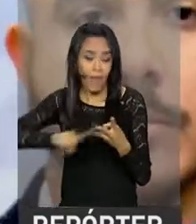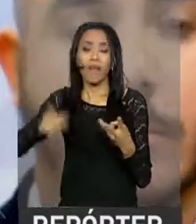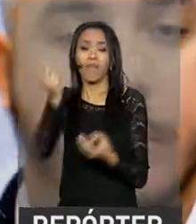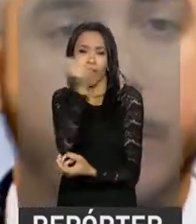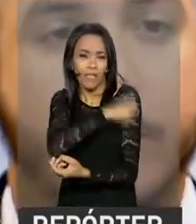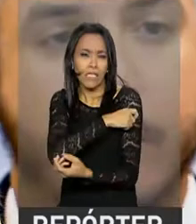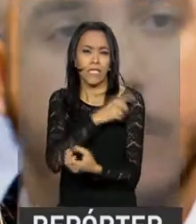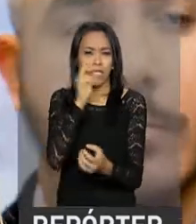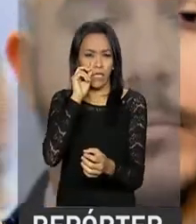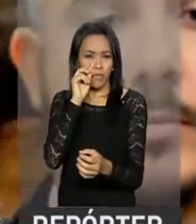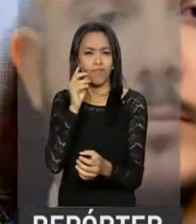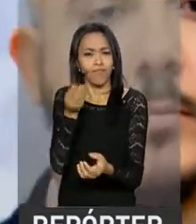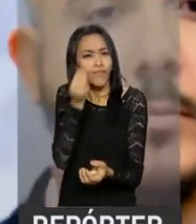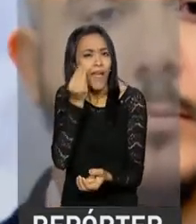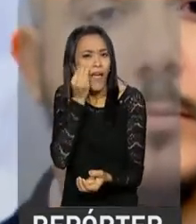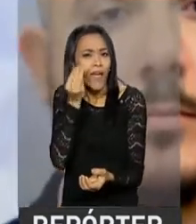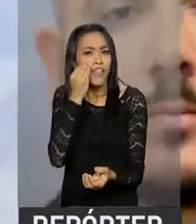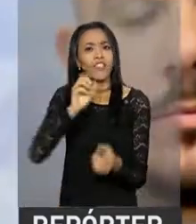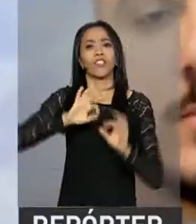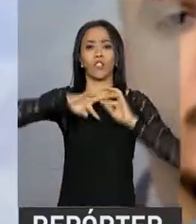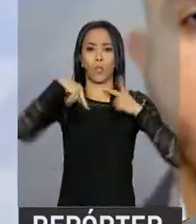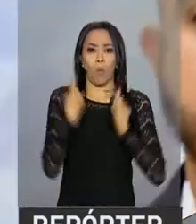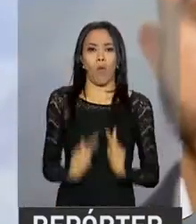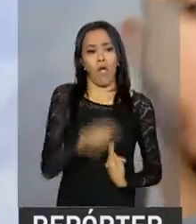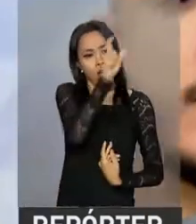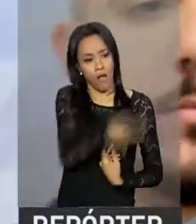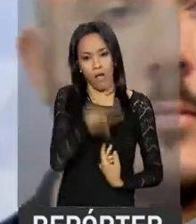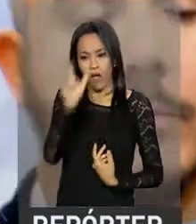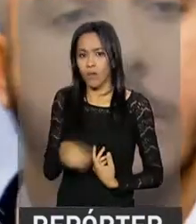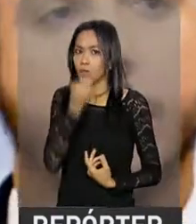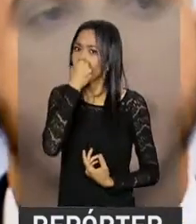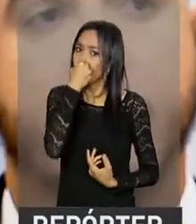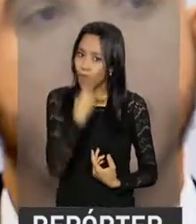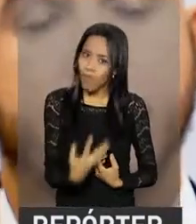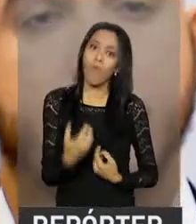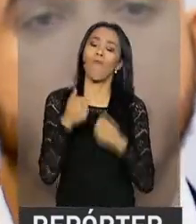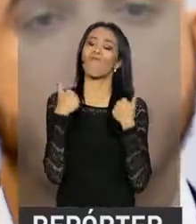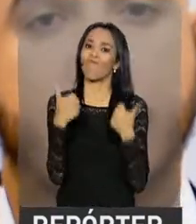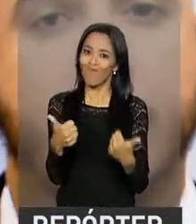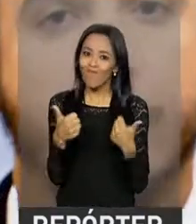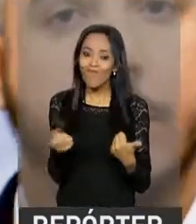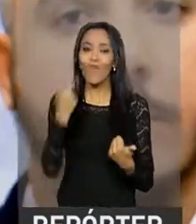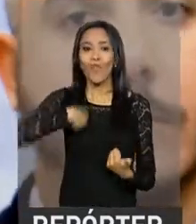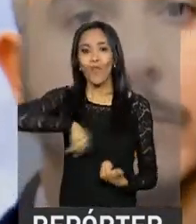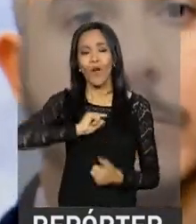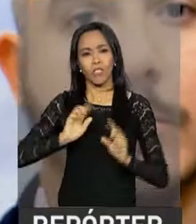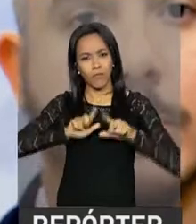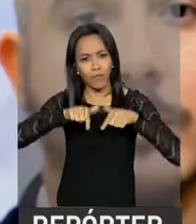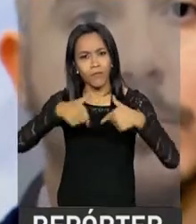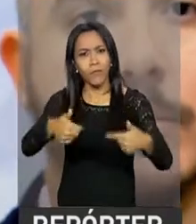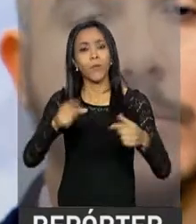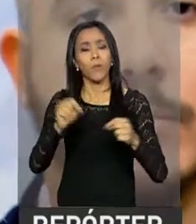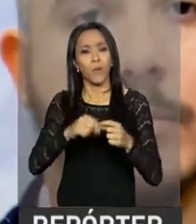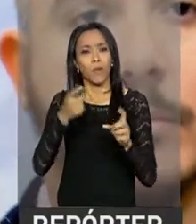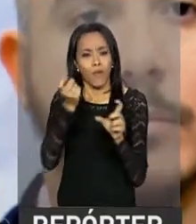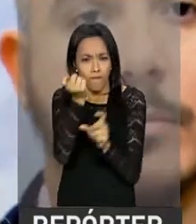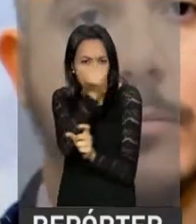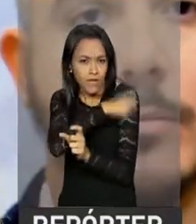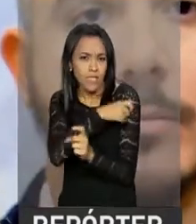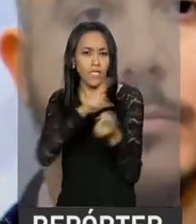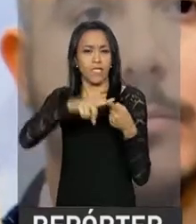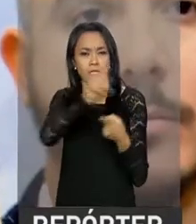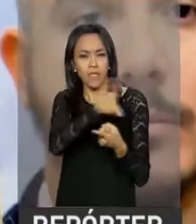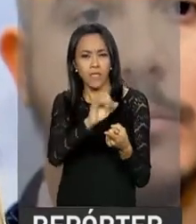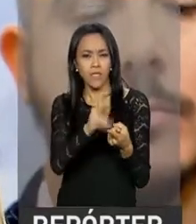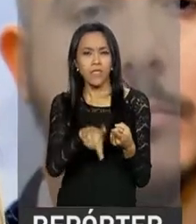dengue, muito, muito bom resultado, muito boa efetividade. Nós investimos nas vacinas da Zika, no Instituto Evandro